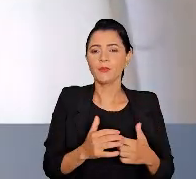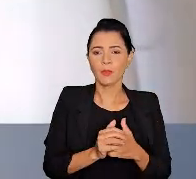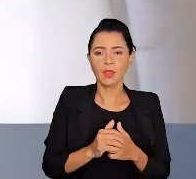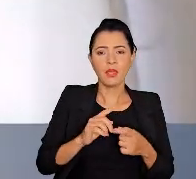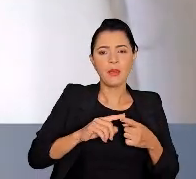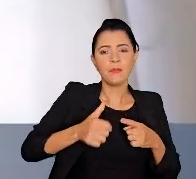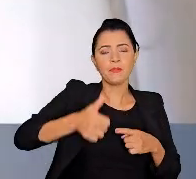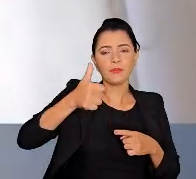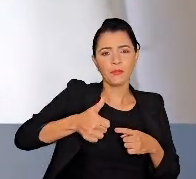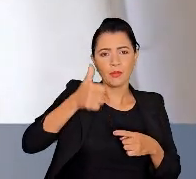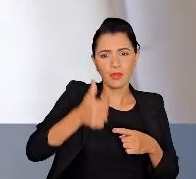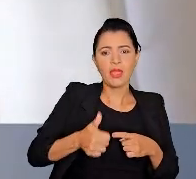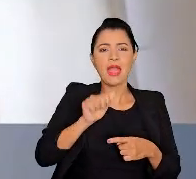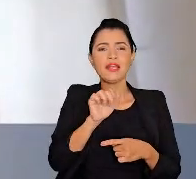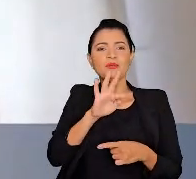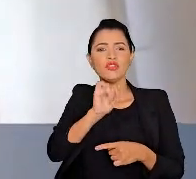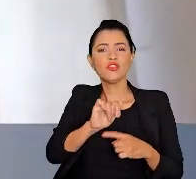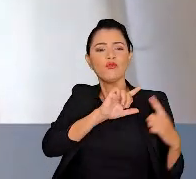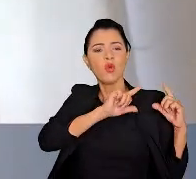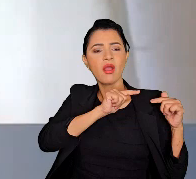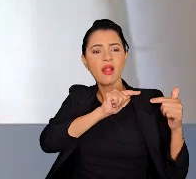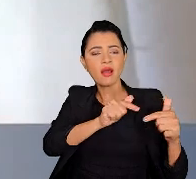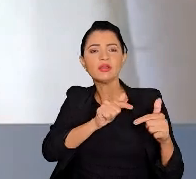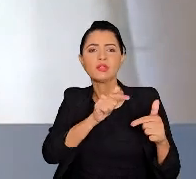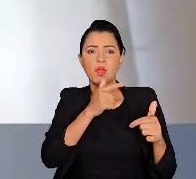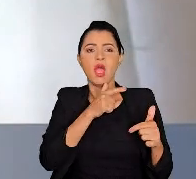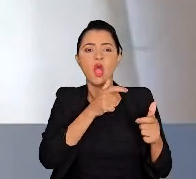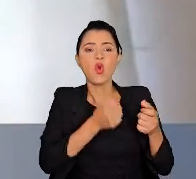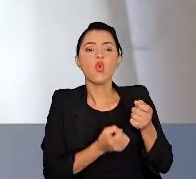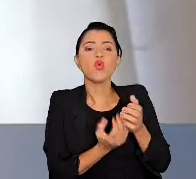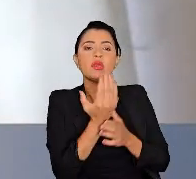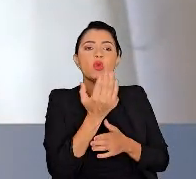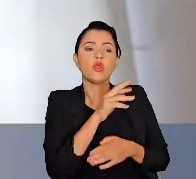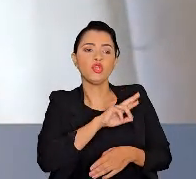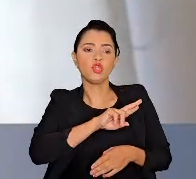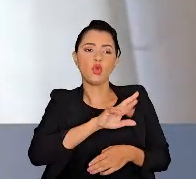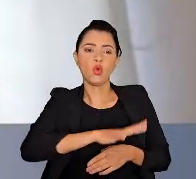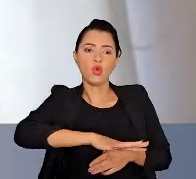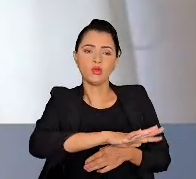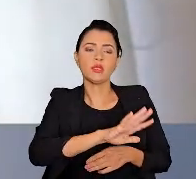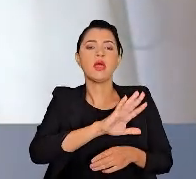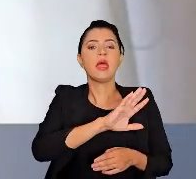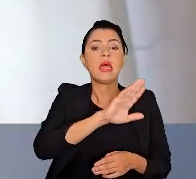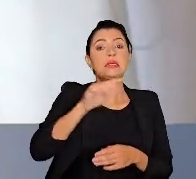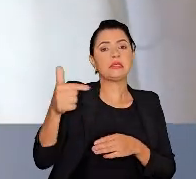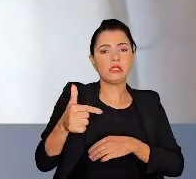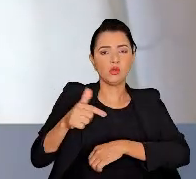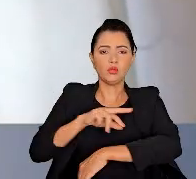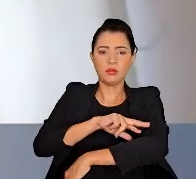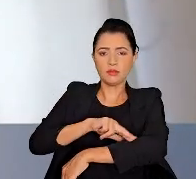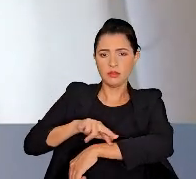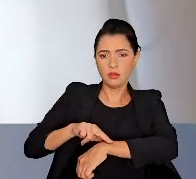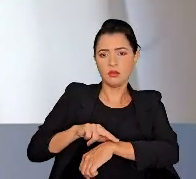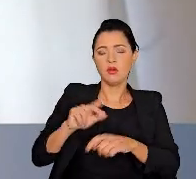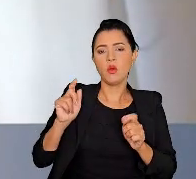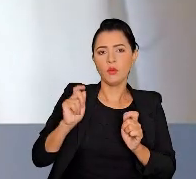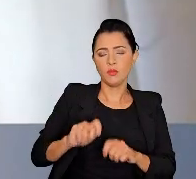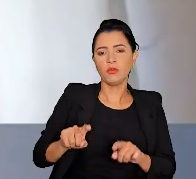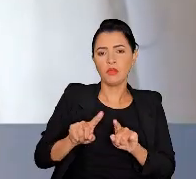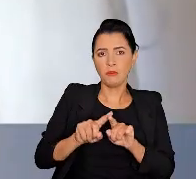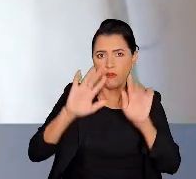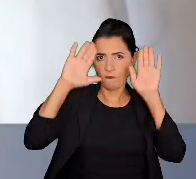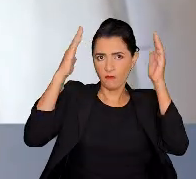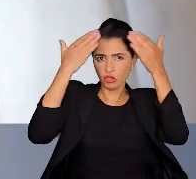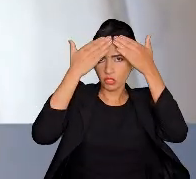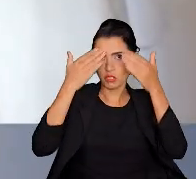antissemitismo clássico, de origens religiosas e depois raciais. Até o Concílio Vaticano II, os